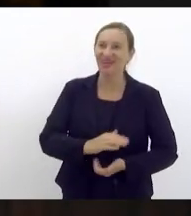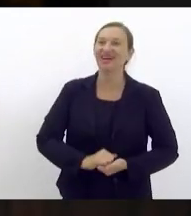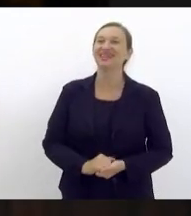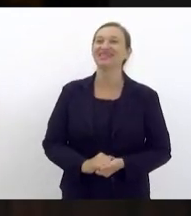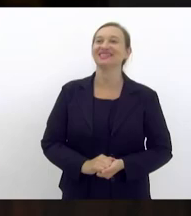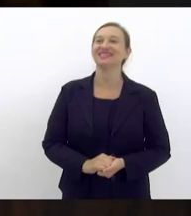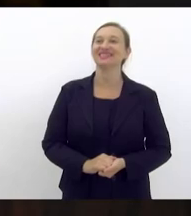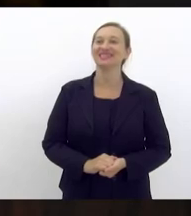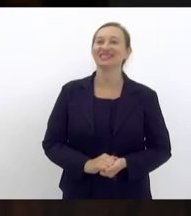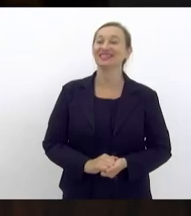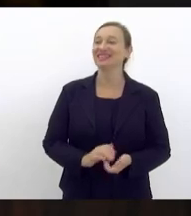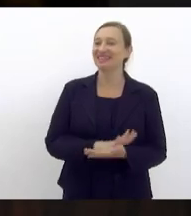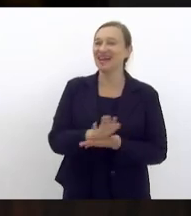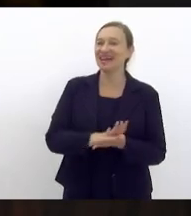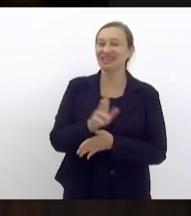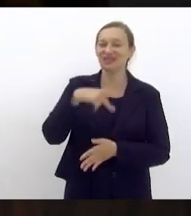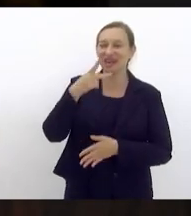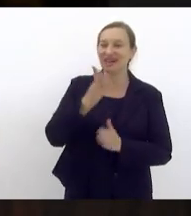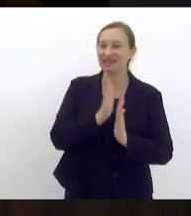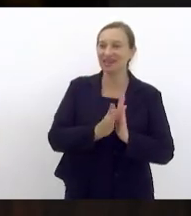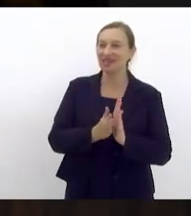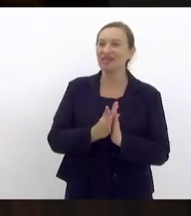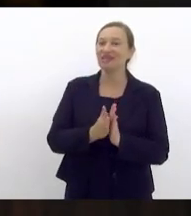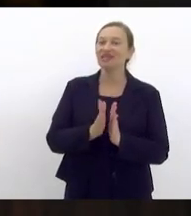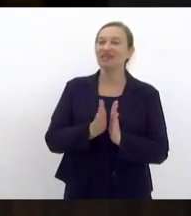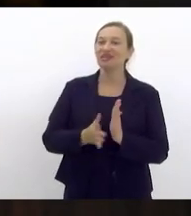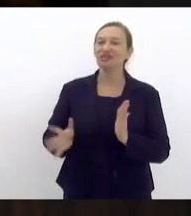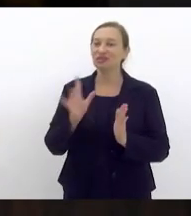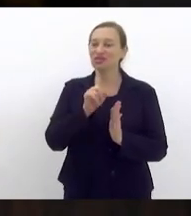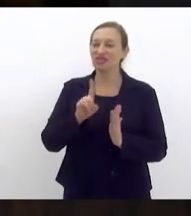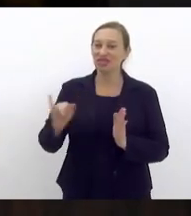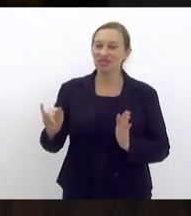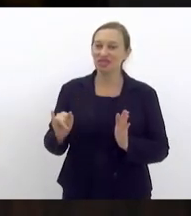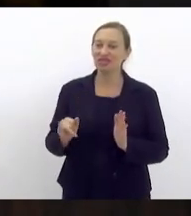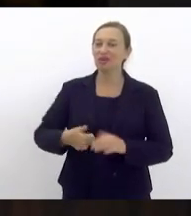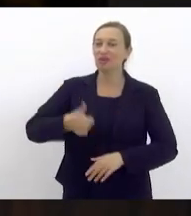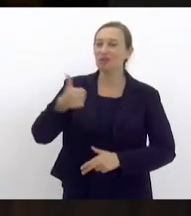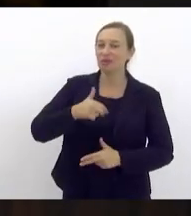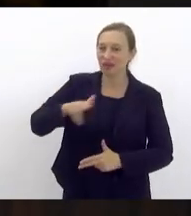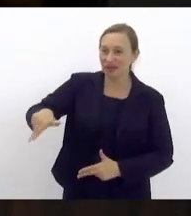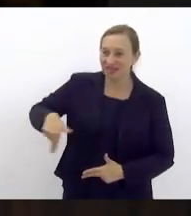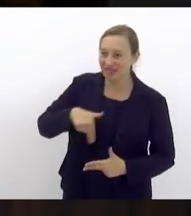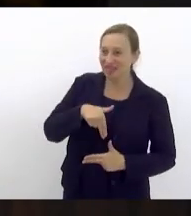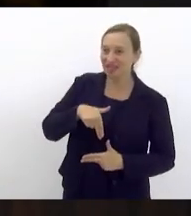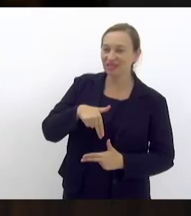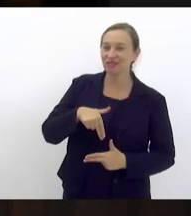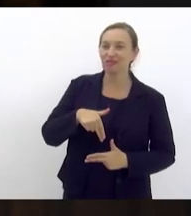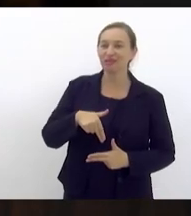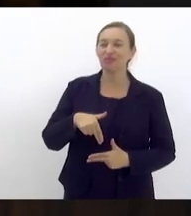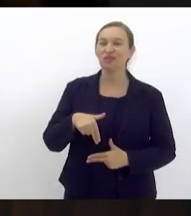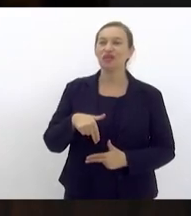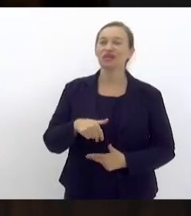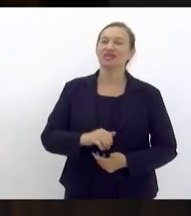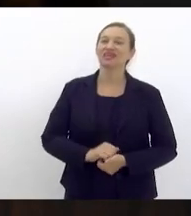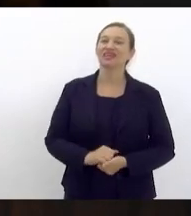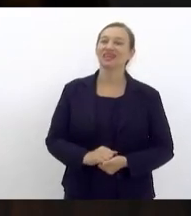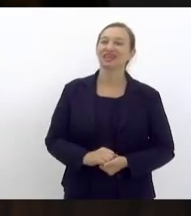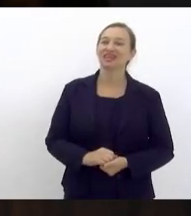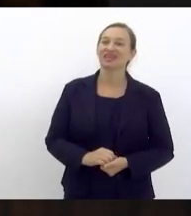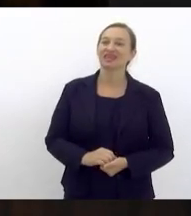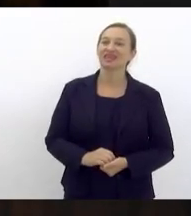aprovado nada mais a vida passa a ordem do dia com o primeiro orador escrito o Nobre